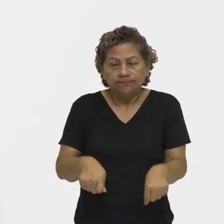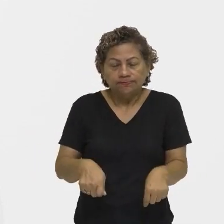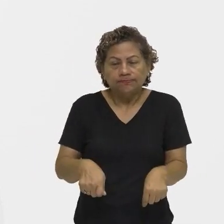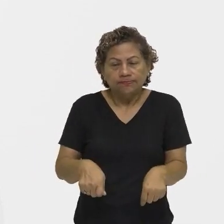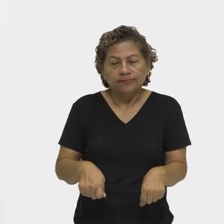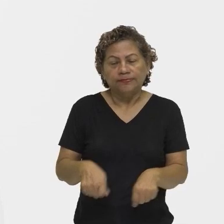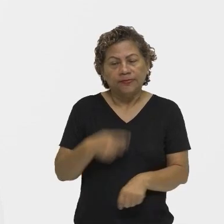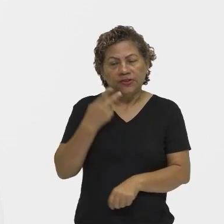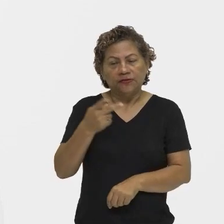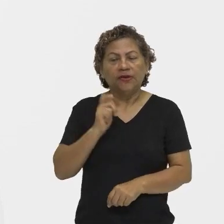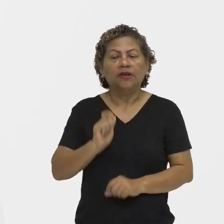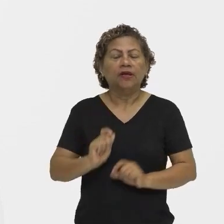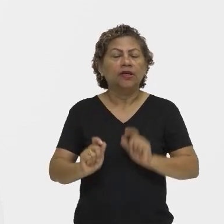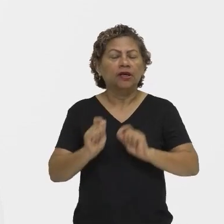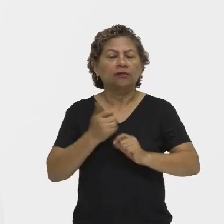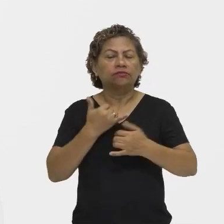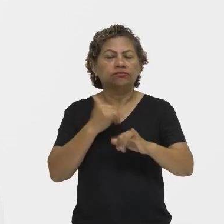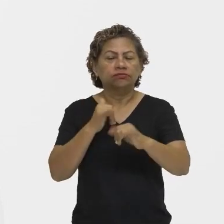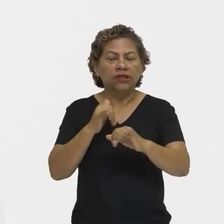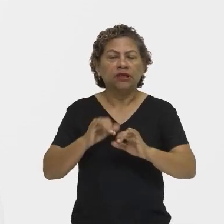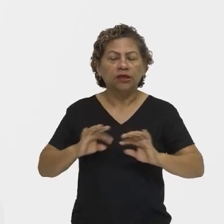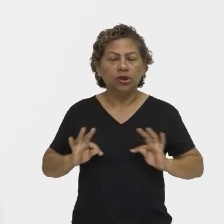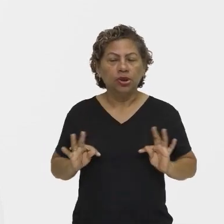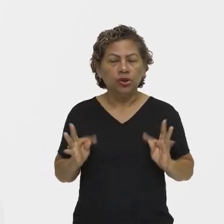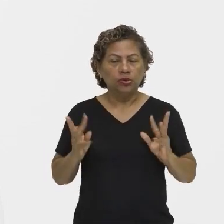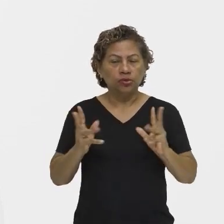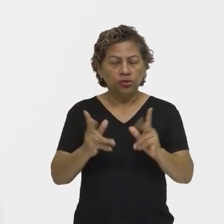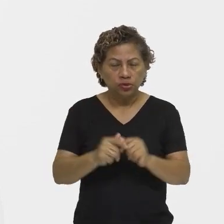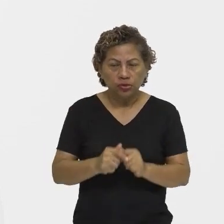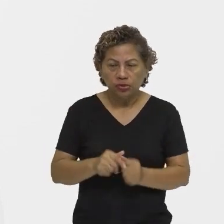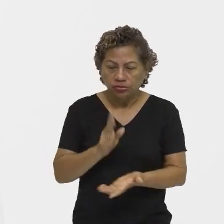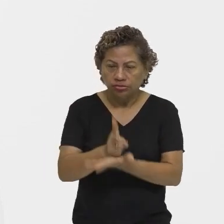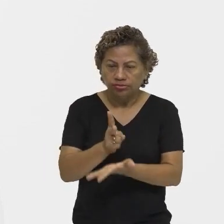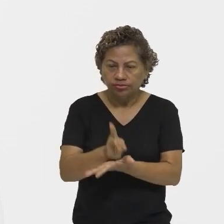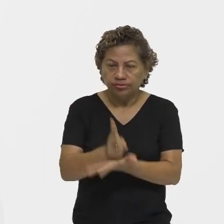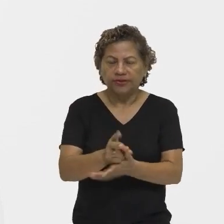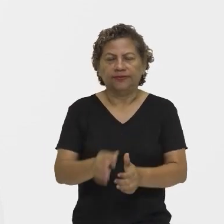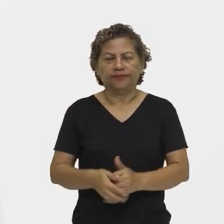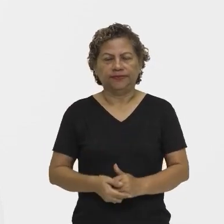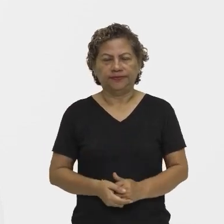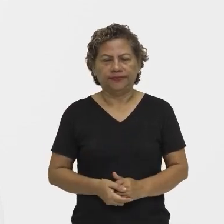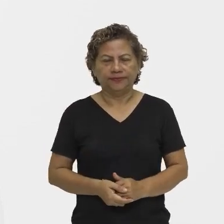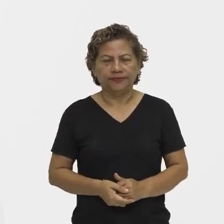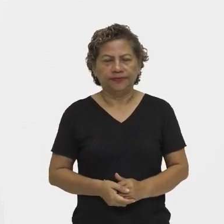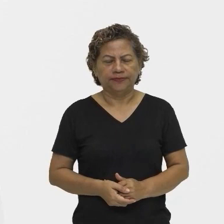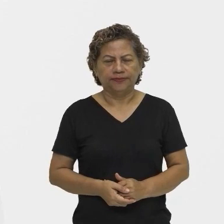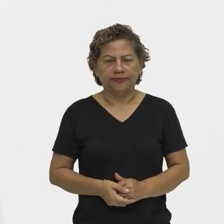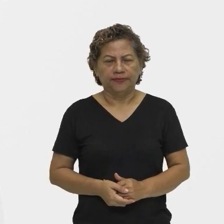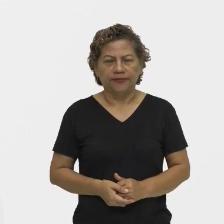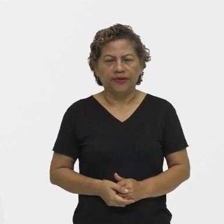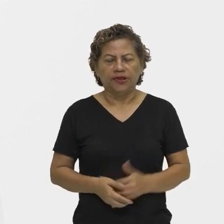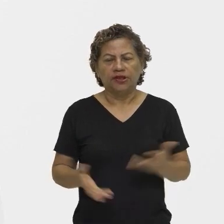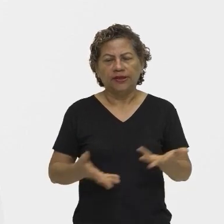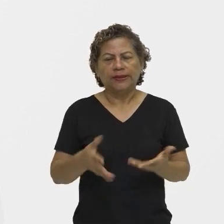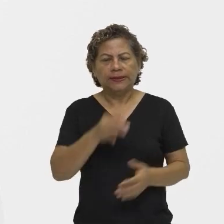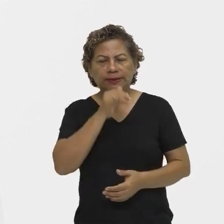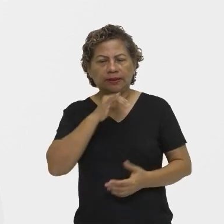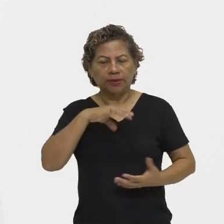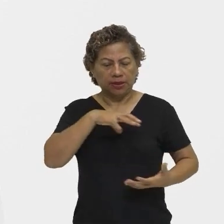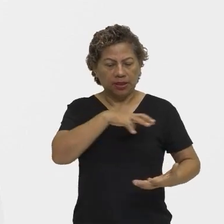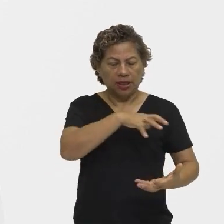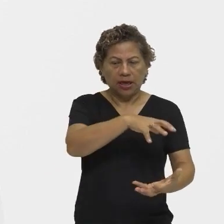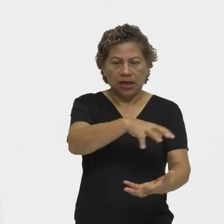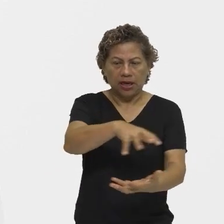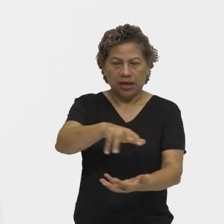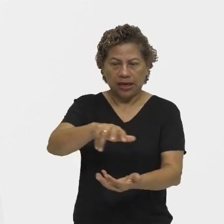dizer que a energia total de um sistema é constante. Então, se nós considerarmos, por exemplo, a Terra como um